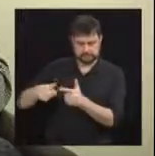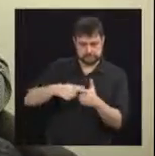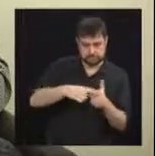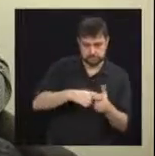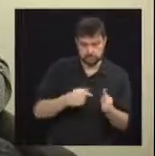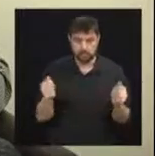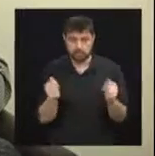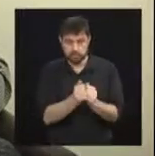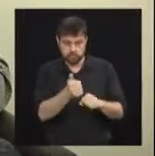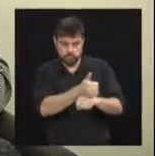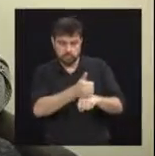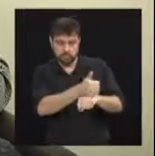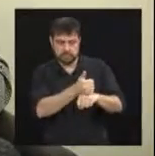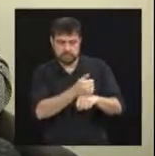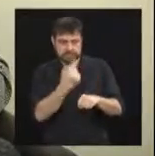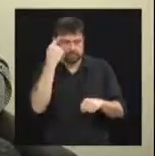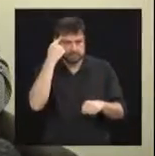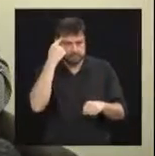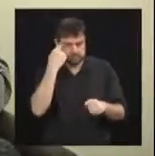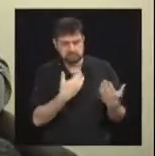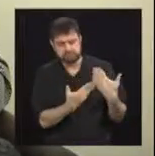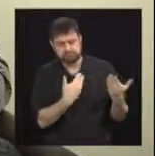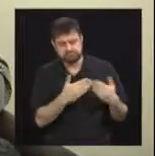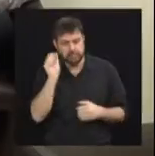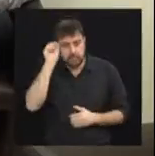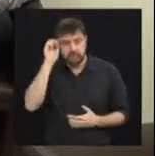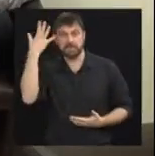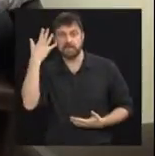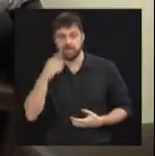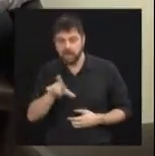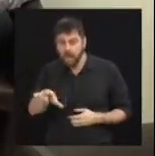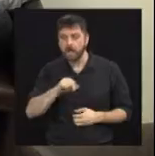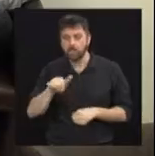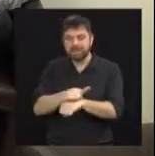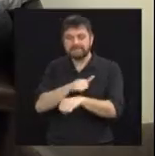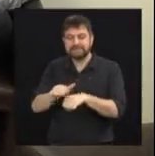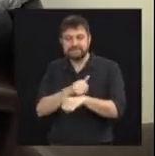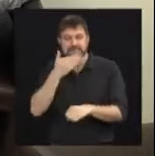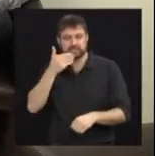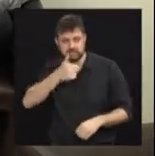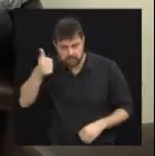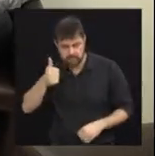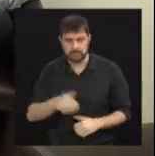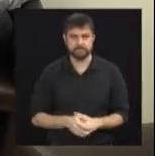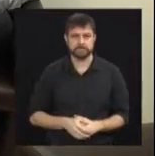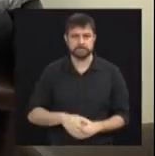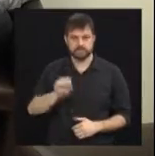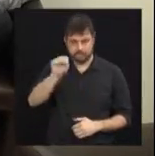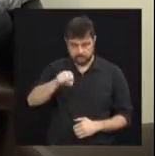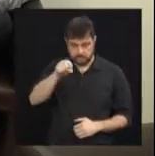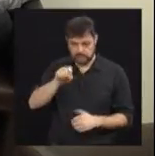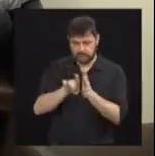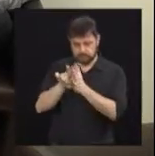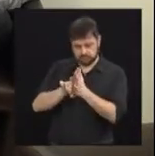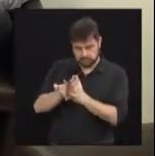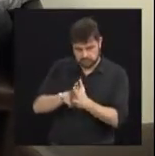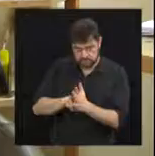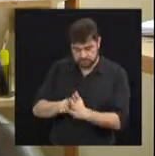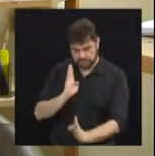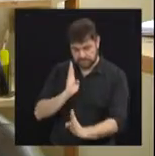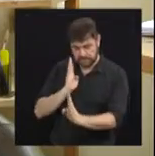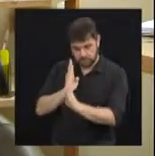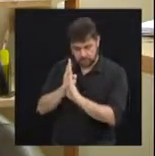com o profissional, né, qual é a melhor opção para o casal. É isso. Sim, com certeza. Os exames para a